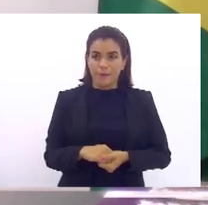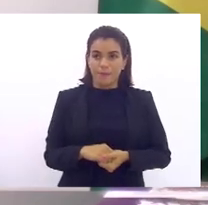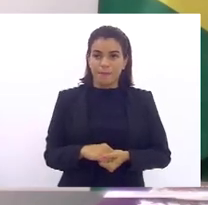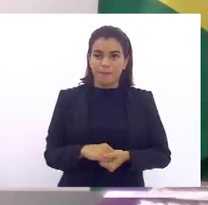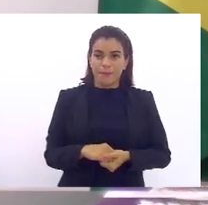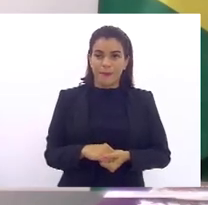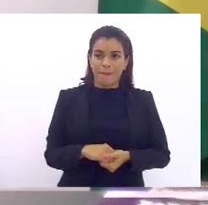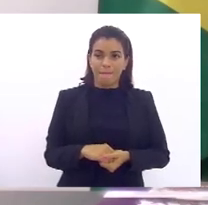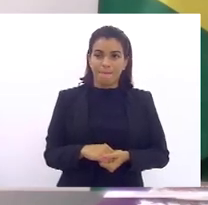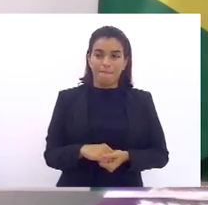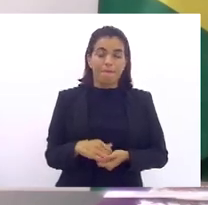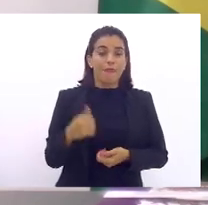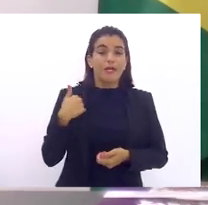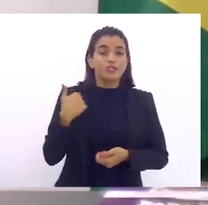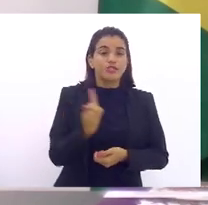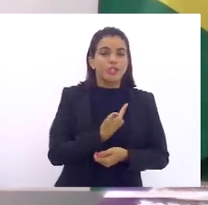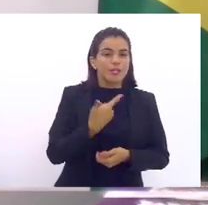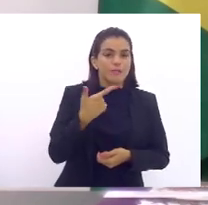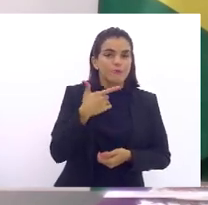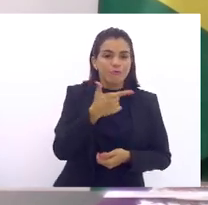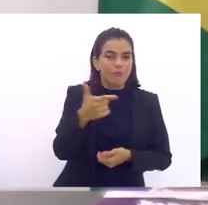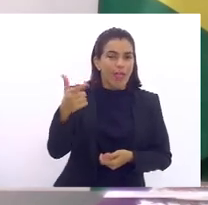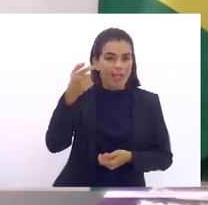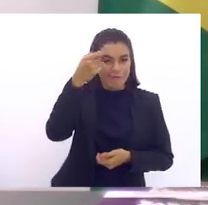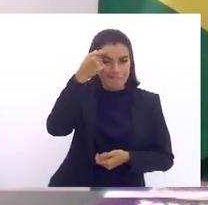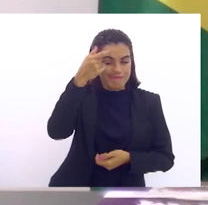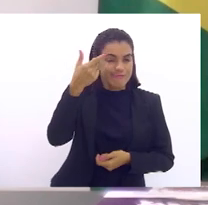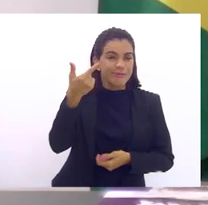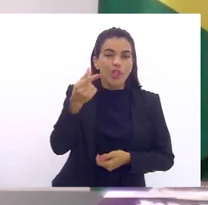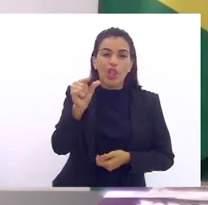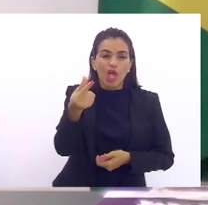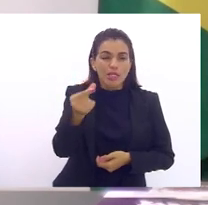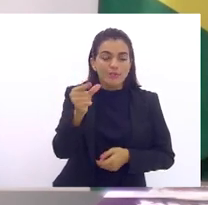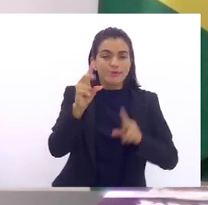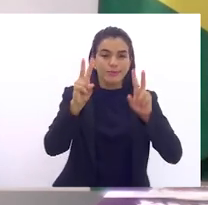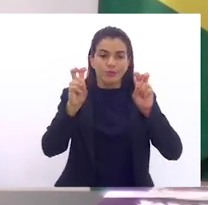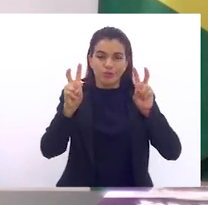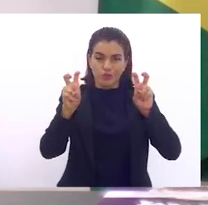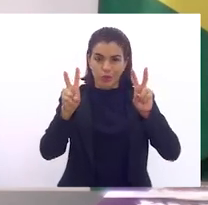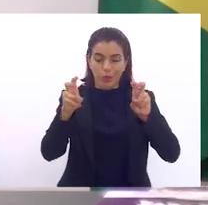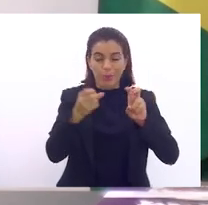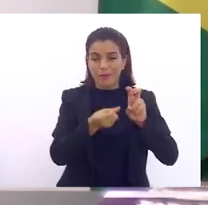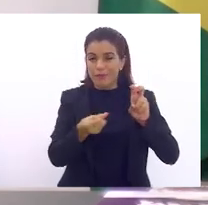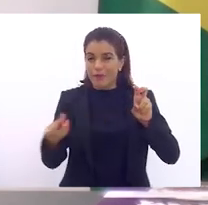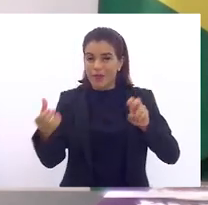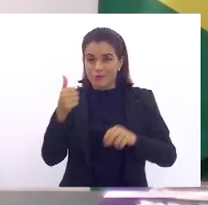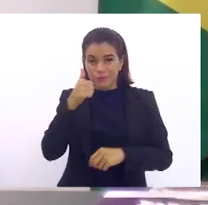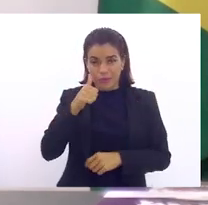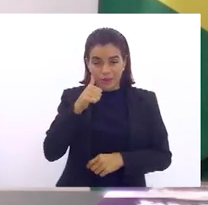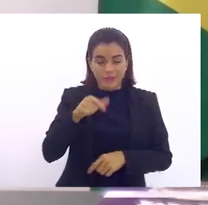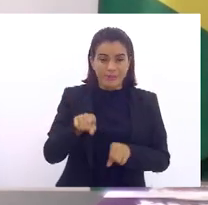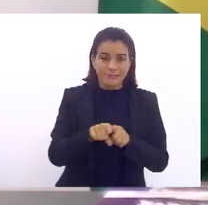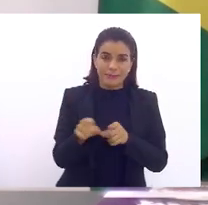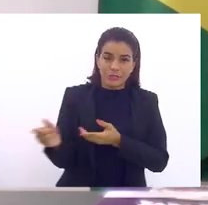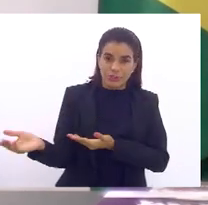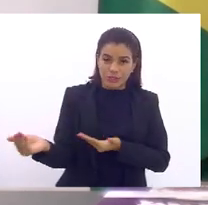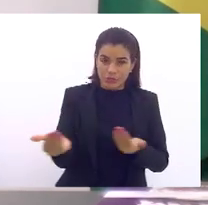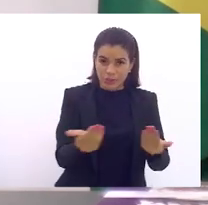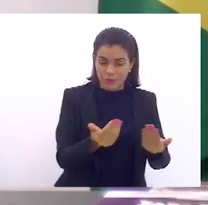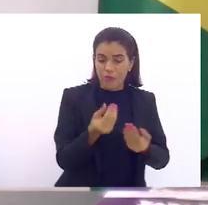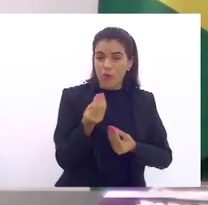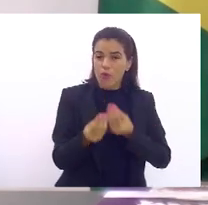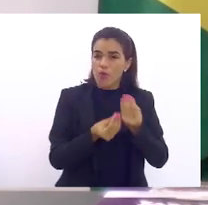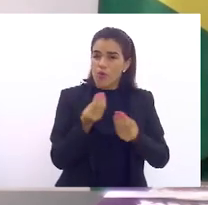não não tem noção do quanto quão extenso é essa dificuldade para várias mulheres e meninas eh e qu e quão